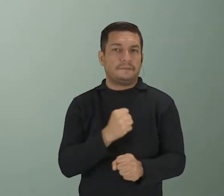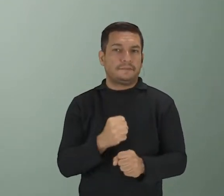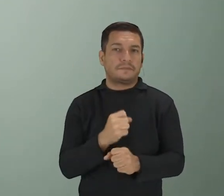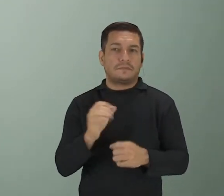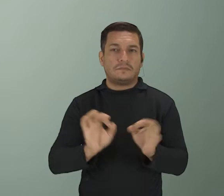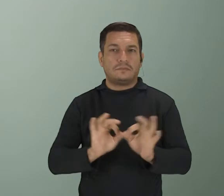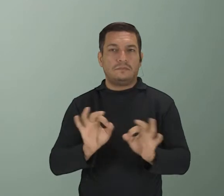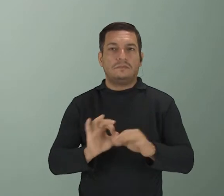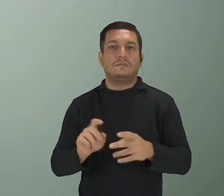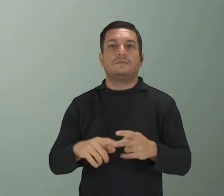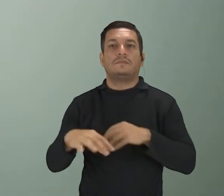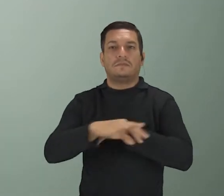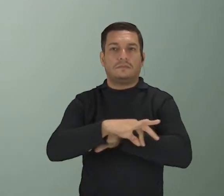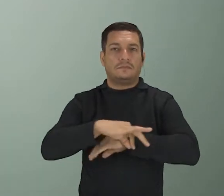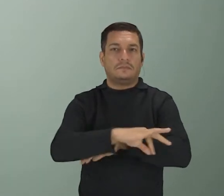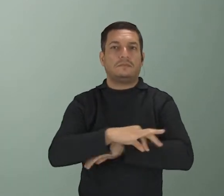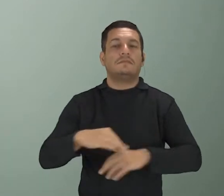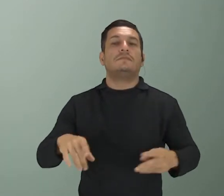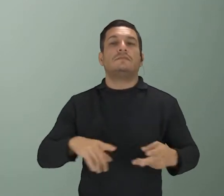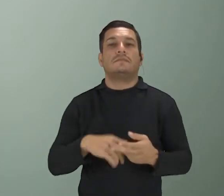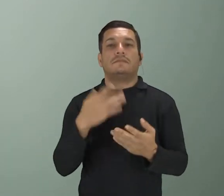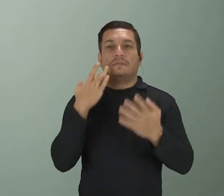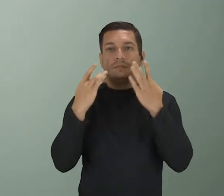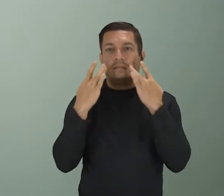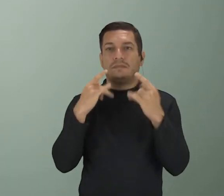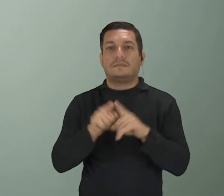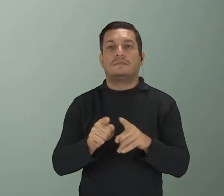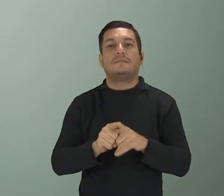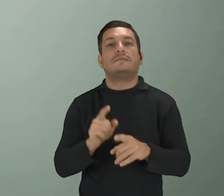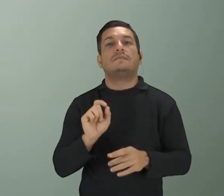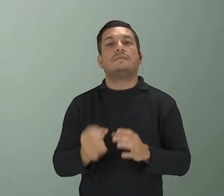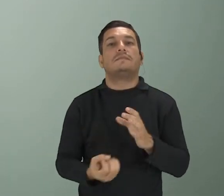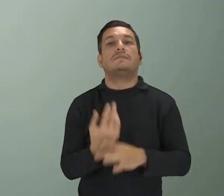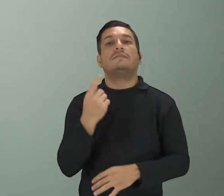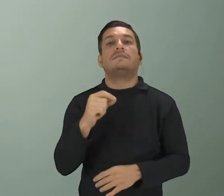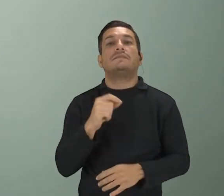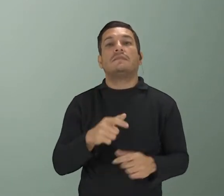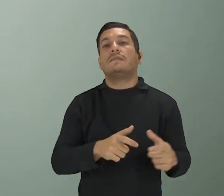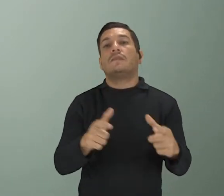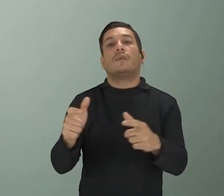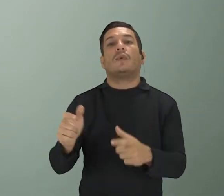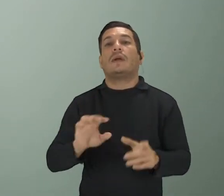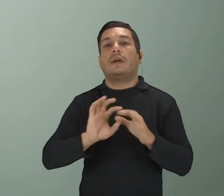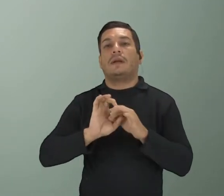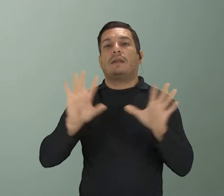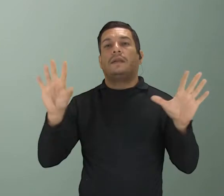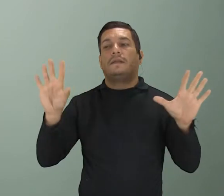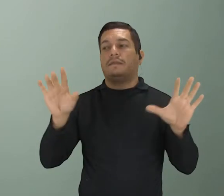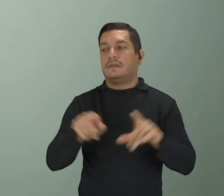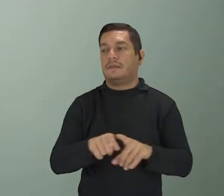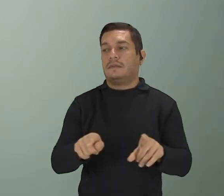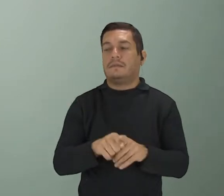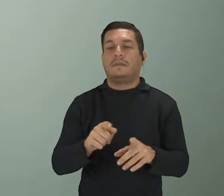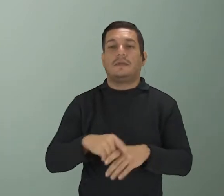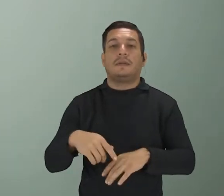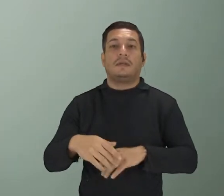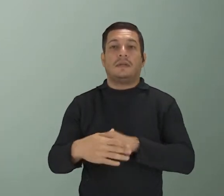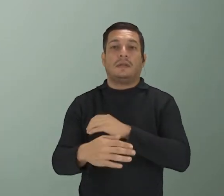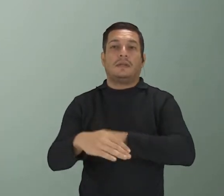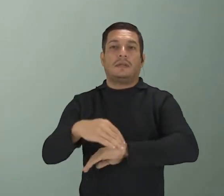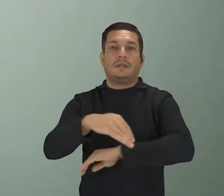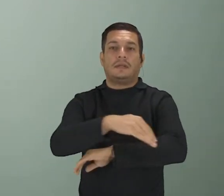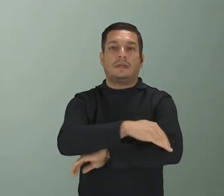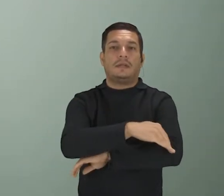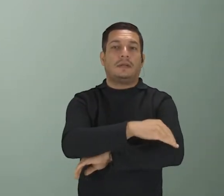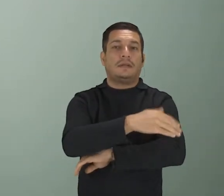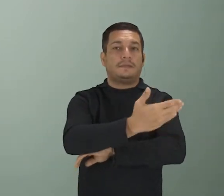construções, com a arquitetura, os teatros vão ser construídos em ar livre e lá ainda na Idade Antiga,